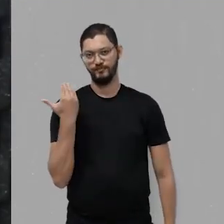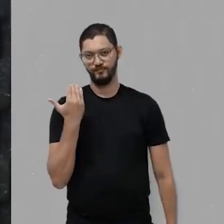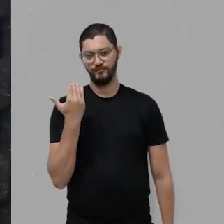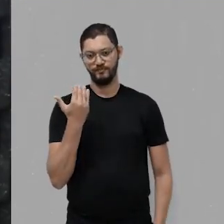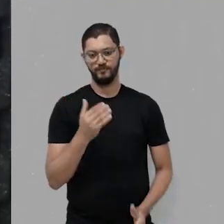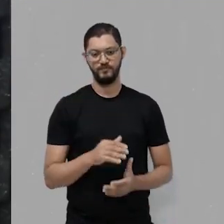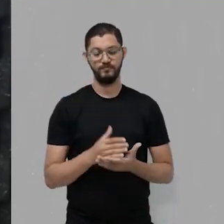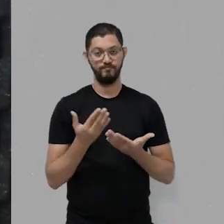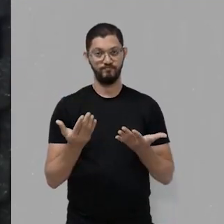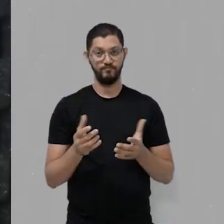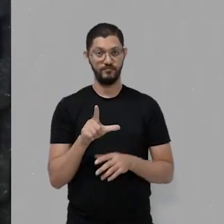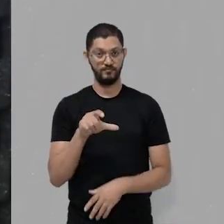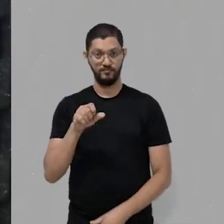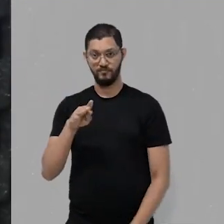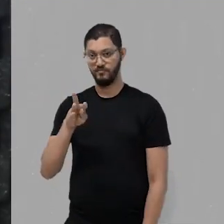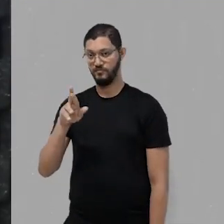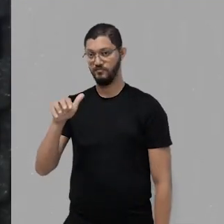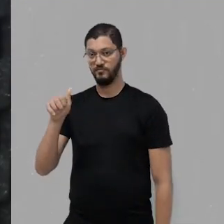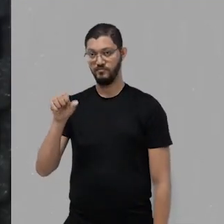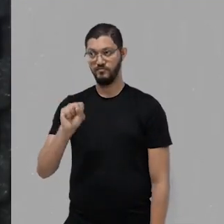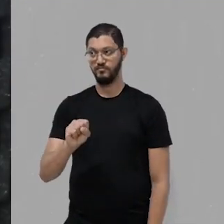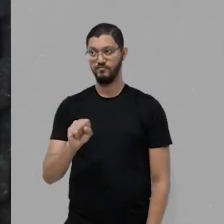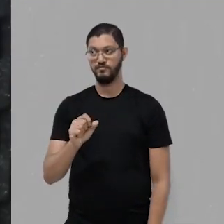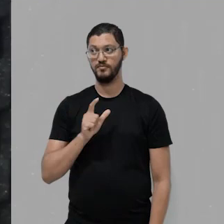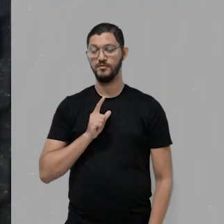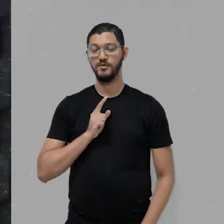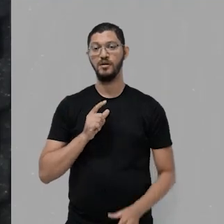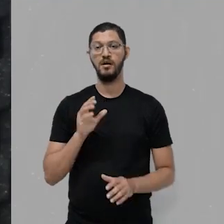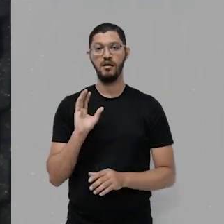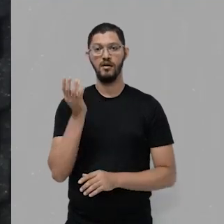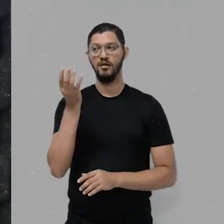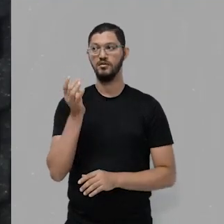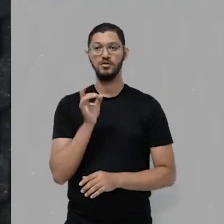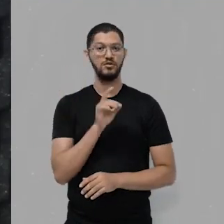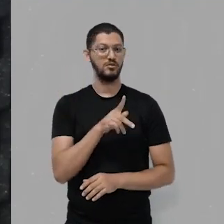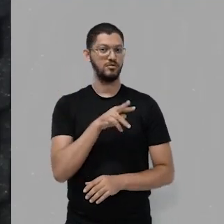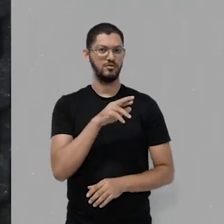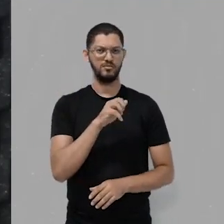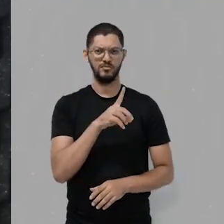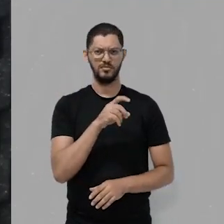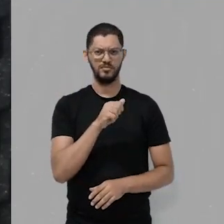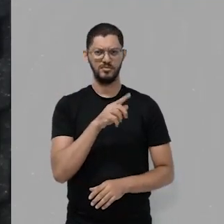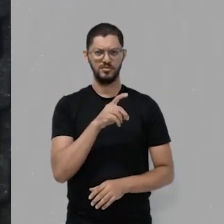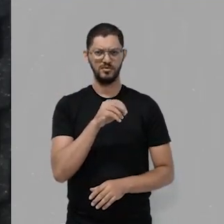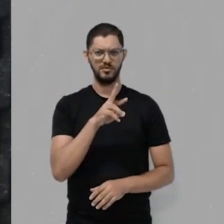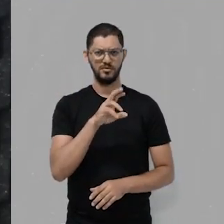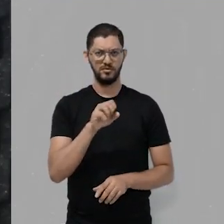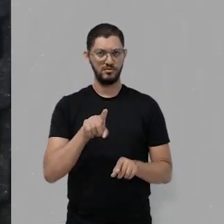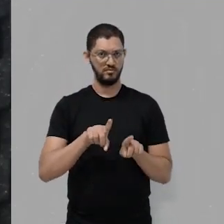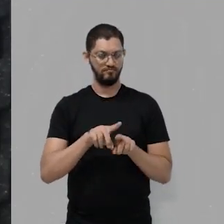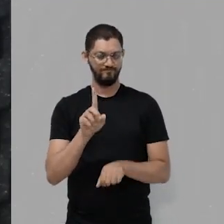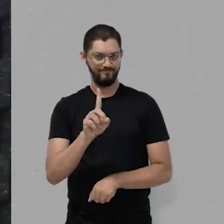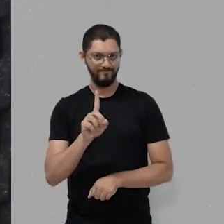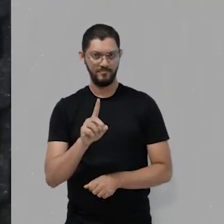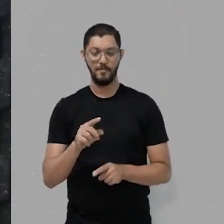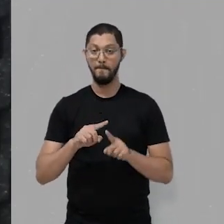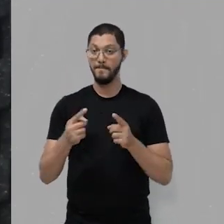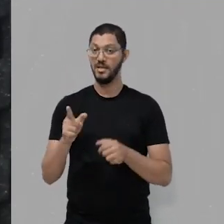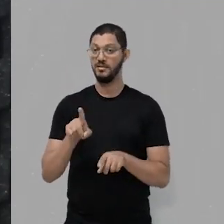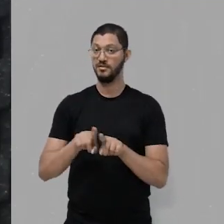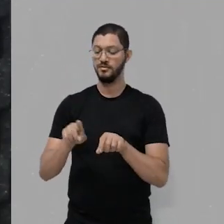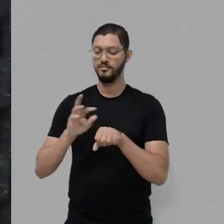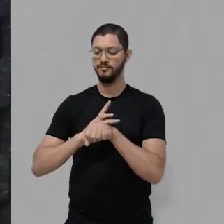mortes. Então, essas lebres, elas também vão sofrer ação não apenas dos predadores, mas também